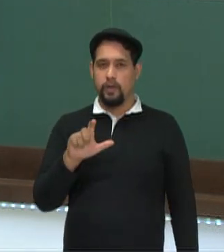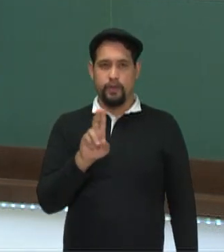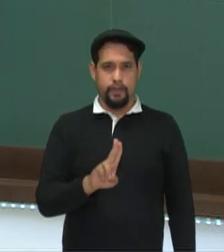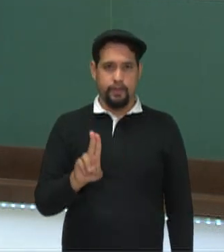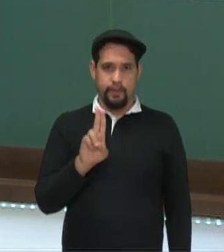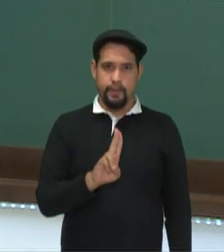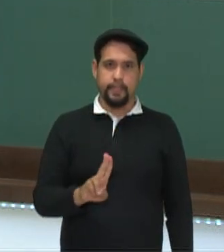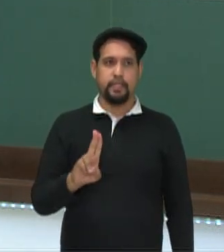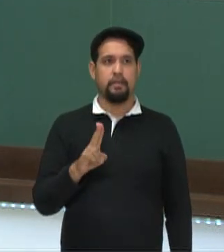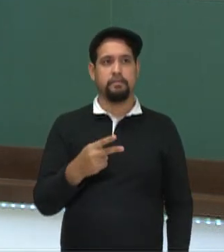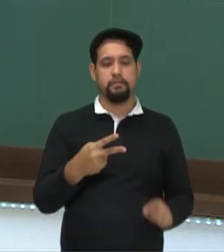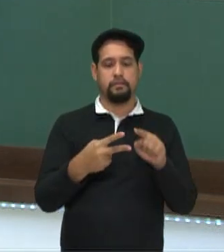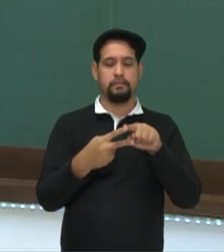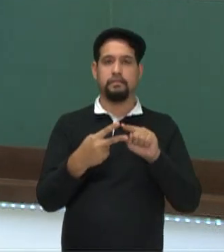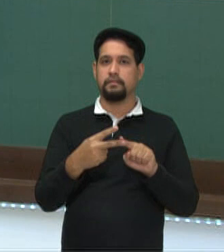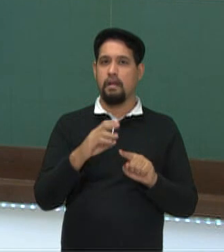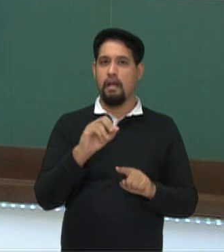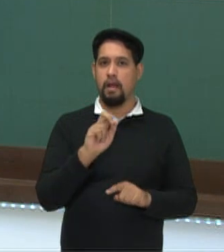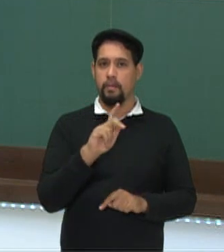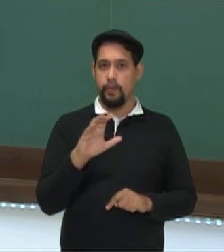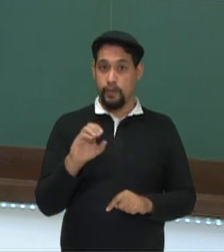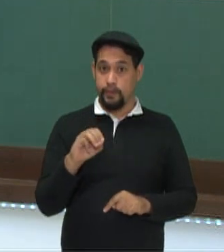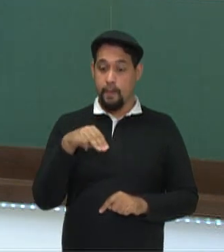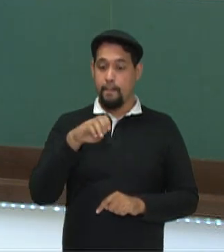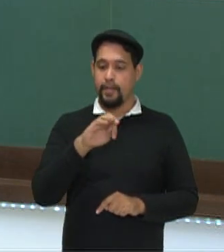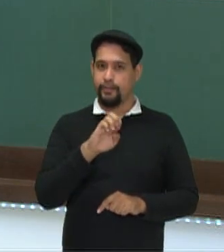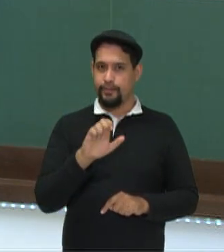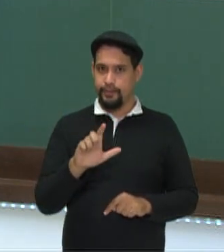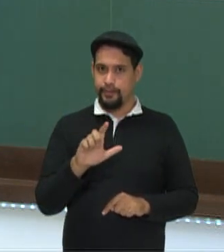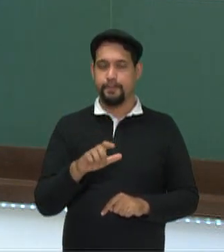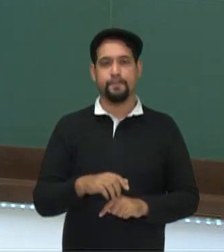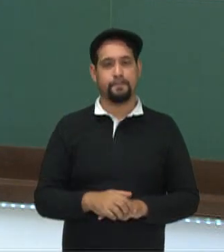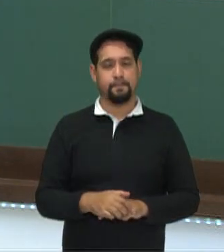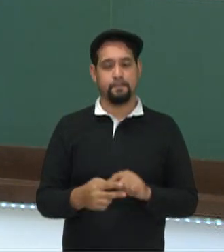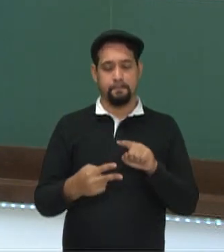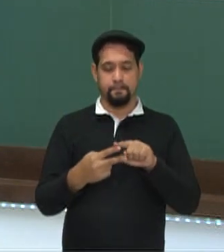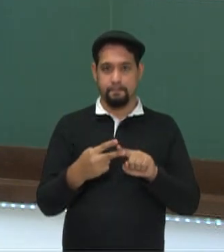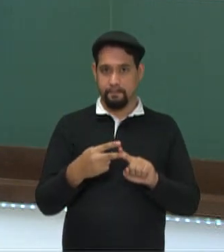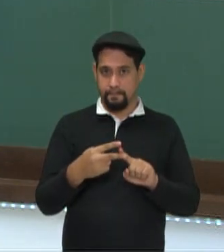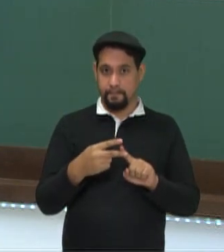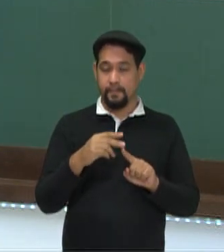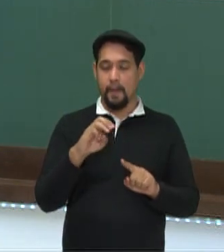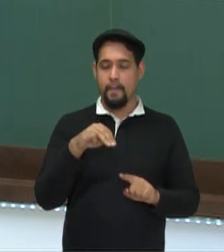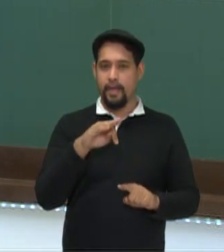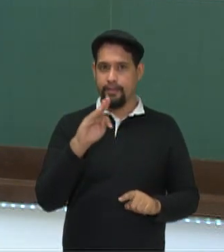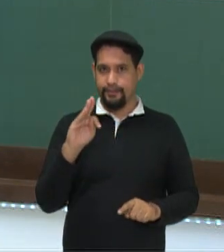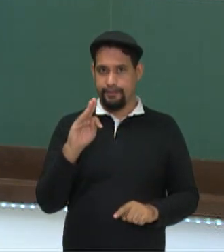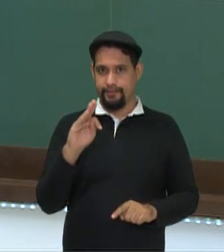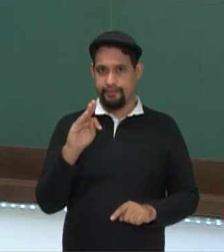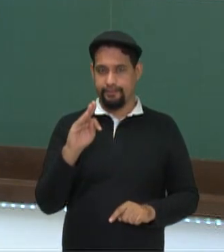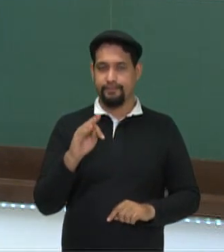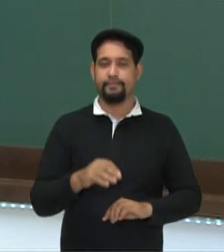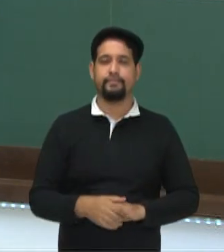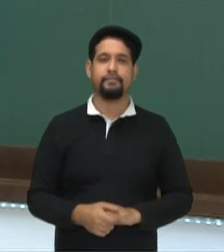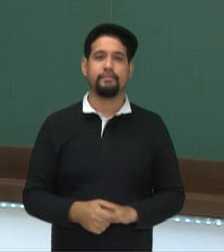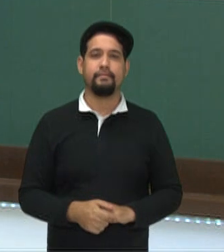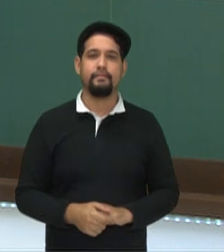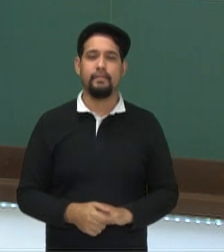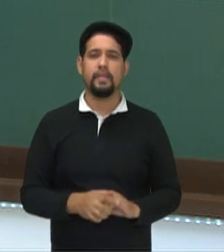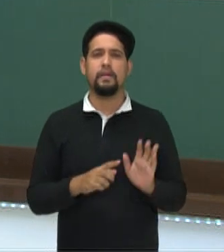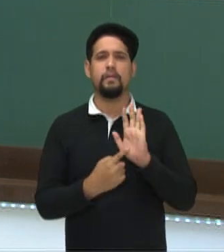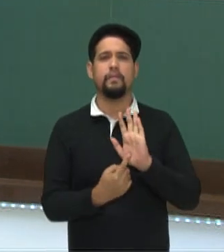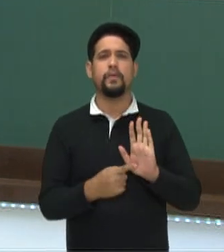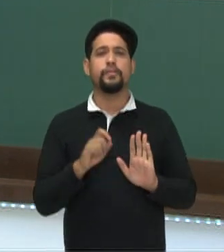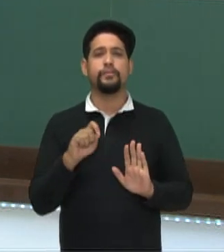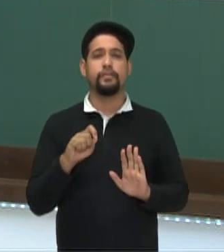dele, 2 carbonos metil, tá? 2 carbonos met, tá? 2 carbonos met, que